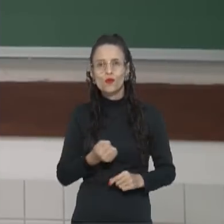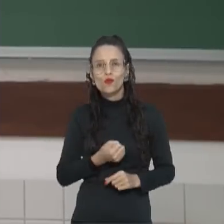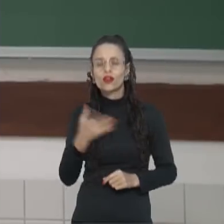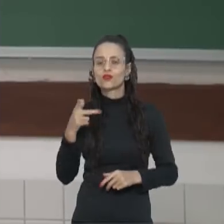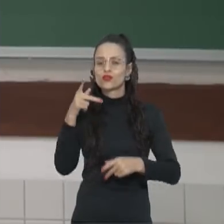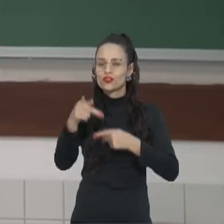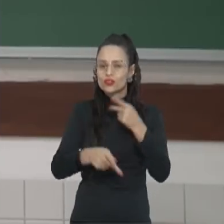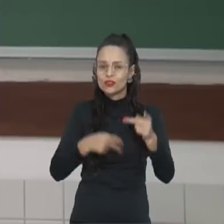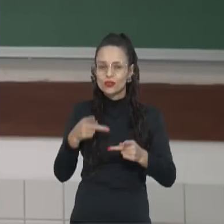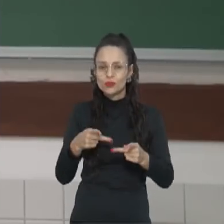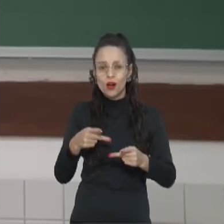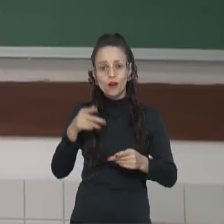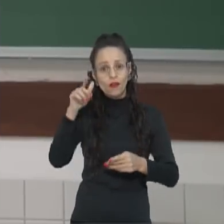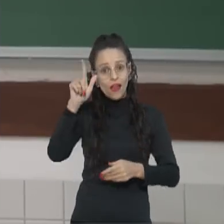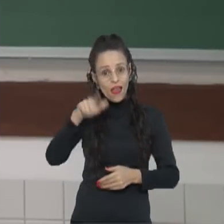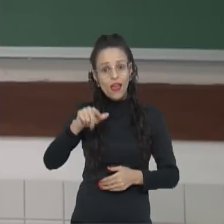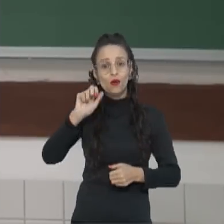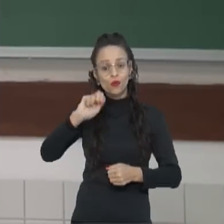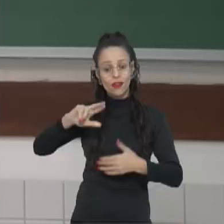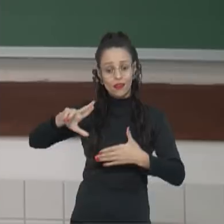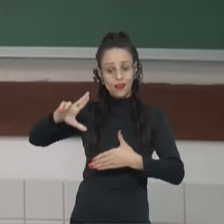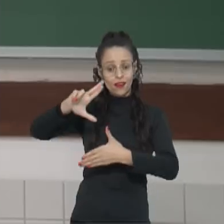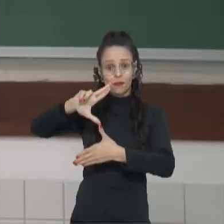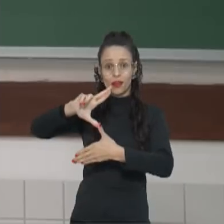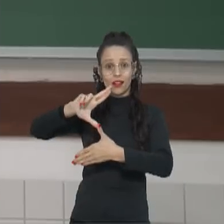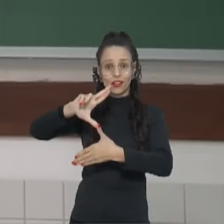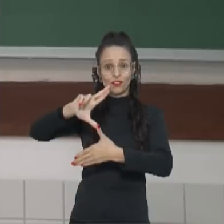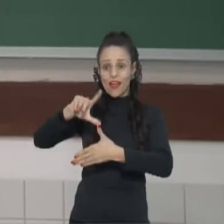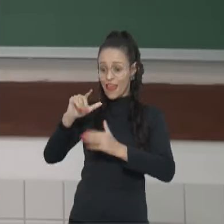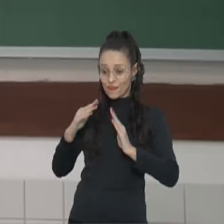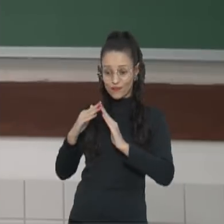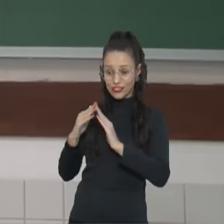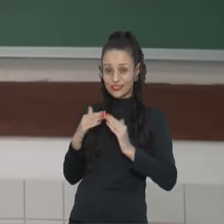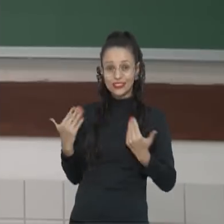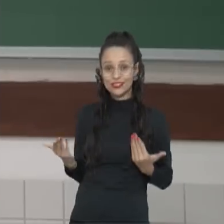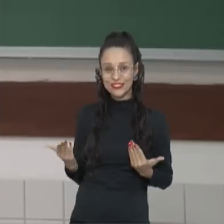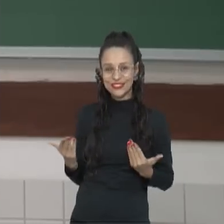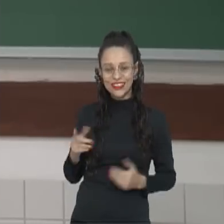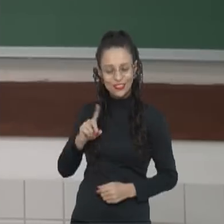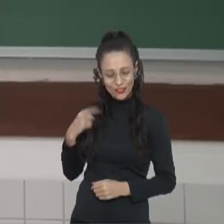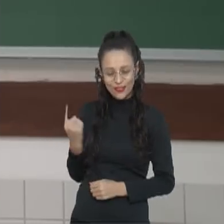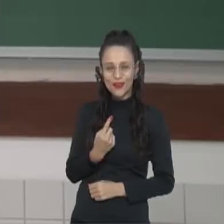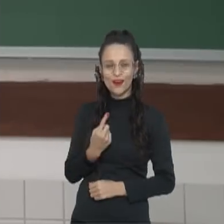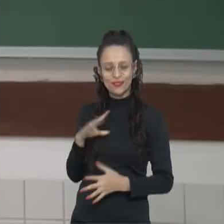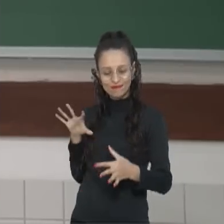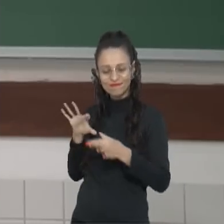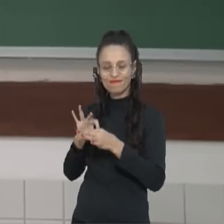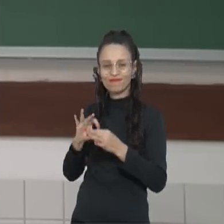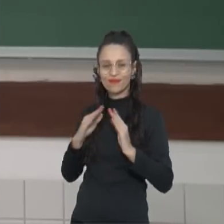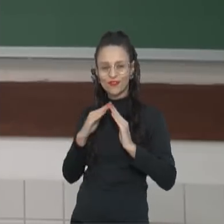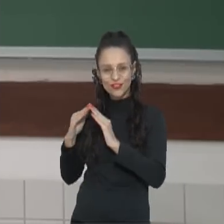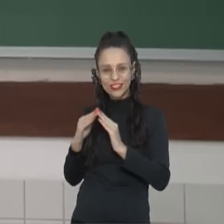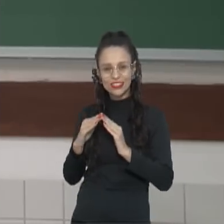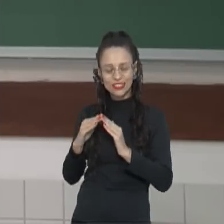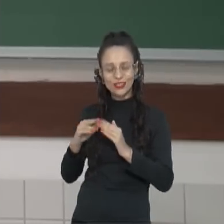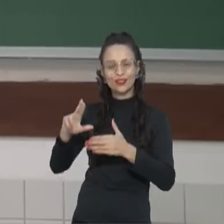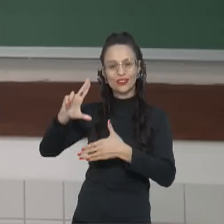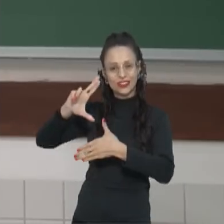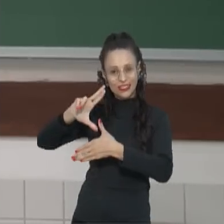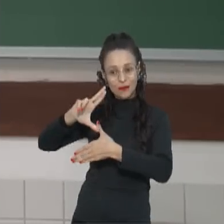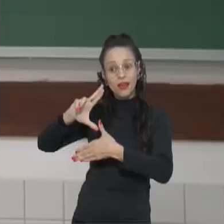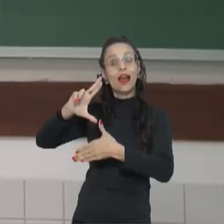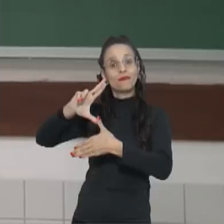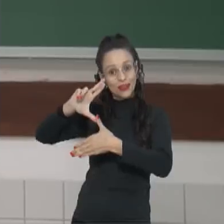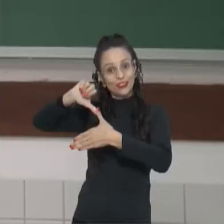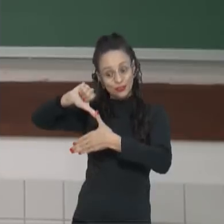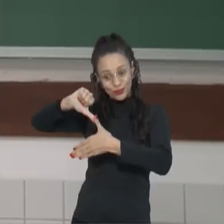povos. Estamos falando da América Latina, estamos falando do nosso vizinho, como diz o outro. Né? São os nossos vizinhos aqui da América Latina, da América do